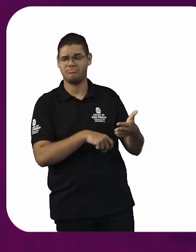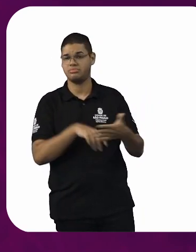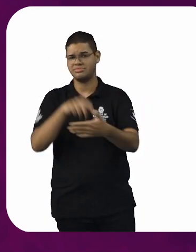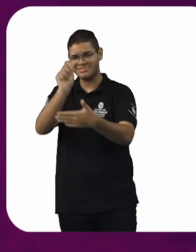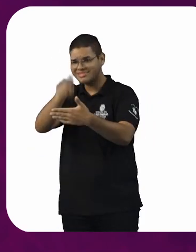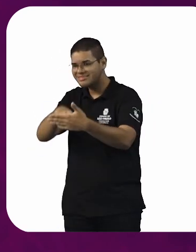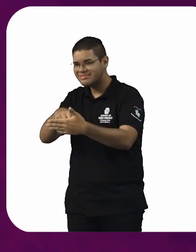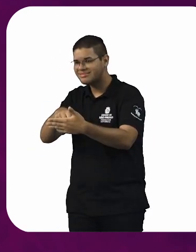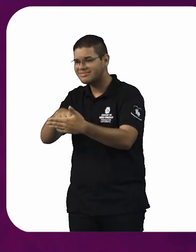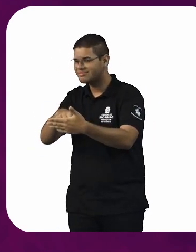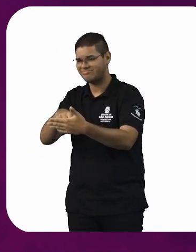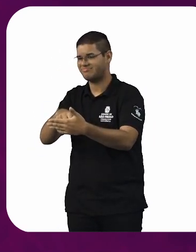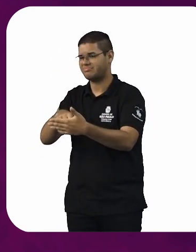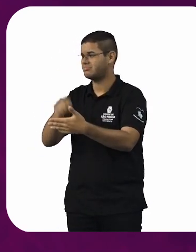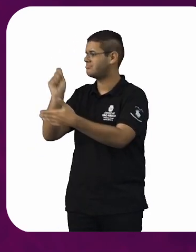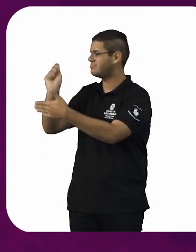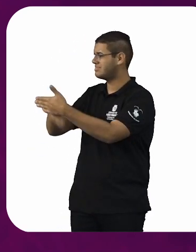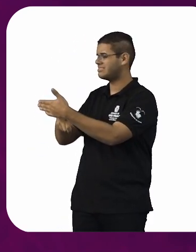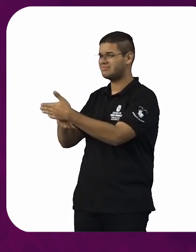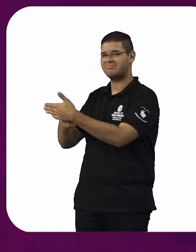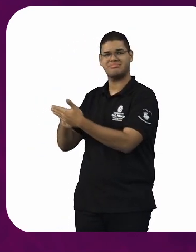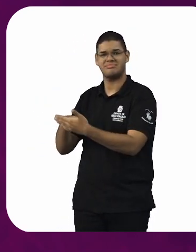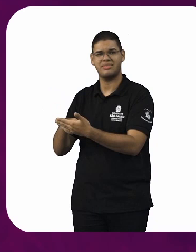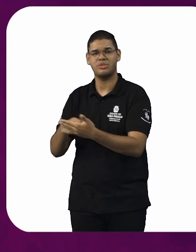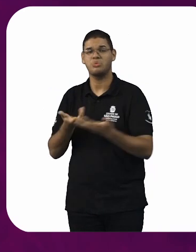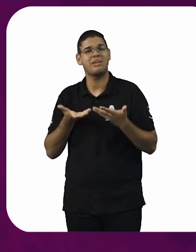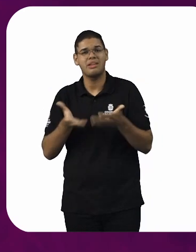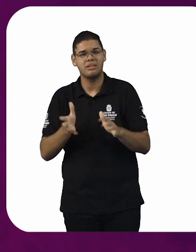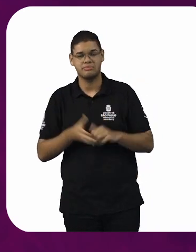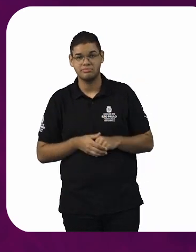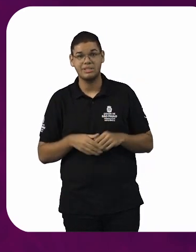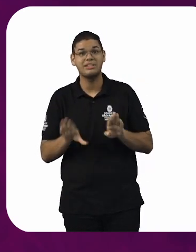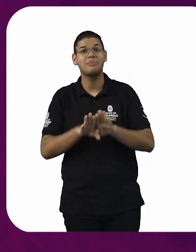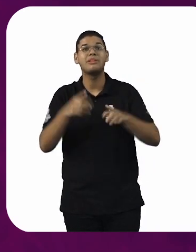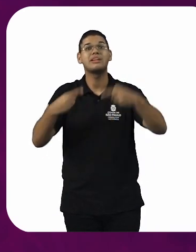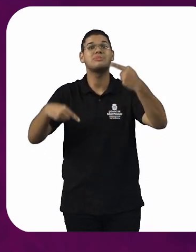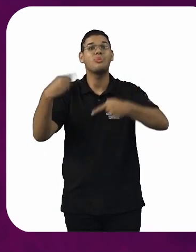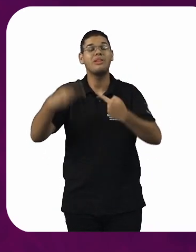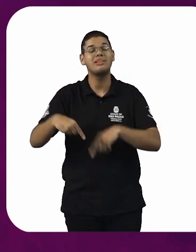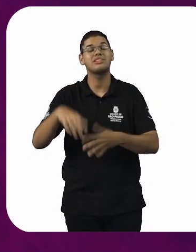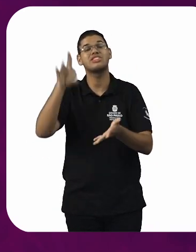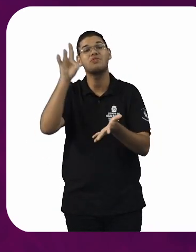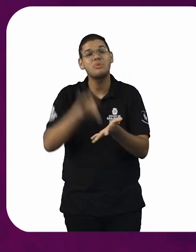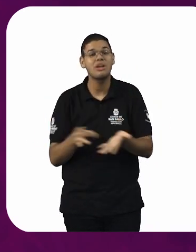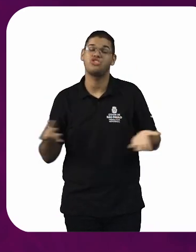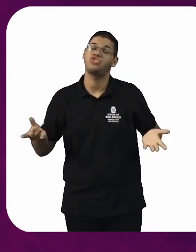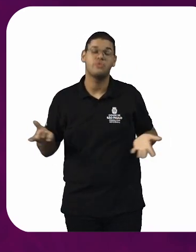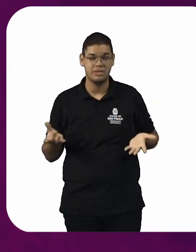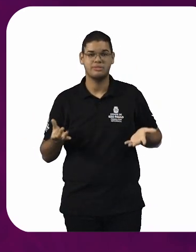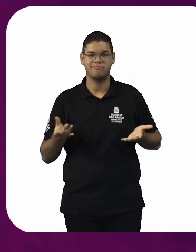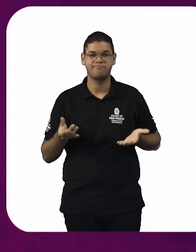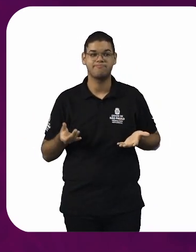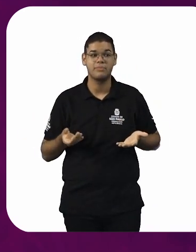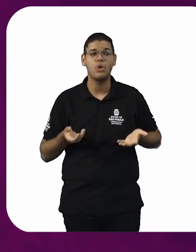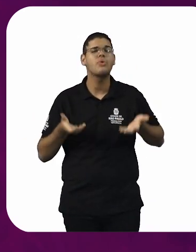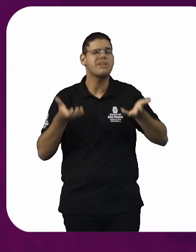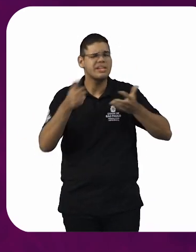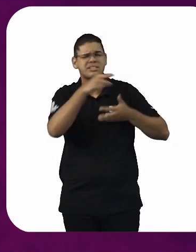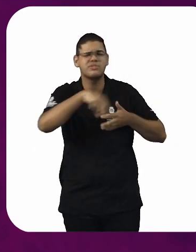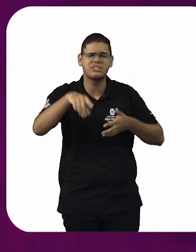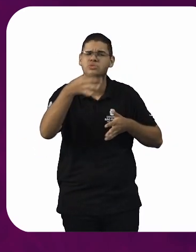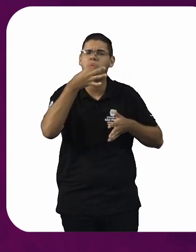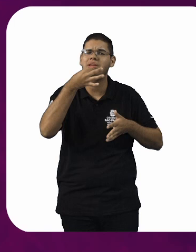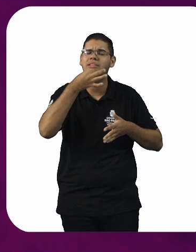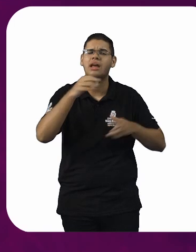ainda se questiona muito essa questão das políticas afirmativas. Eu queria que explorasse um pouquinho mais, doutora Rosana, essa questão da importância das